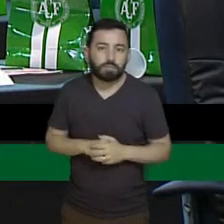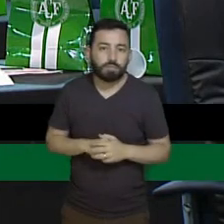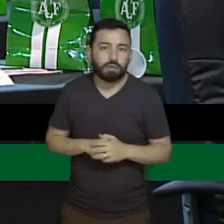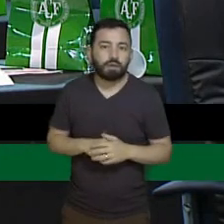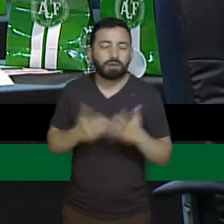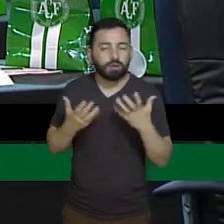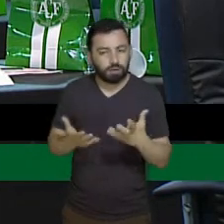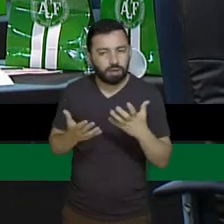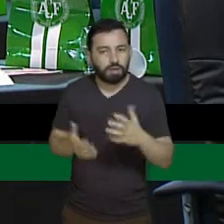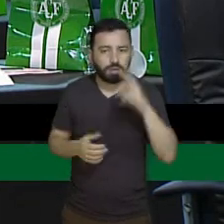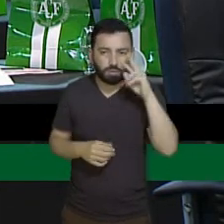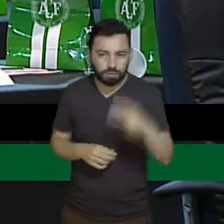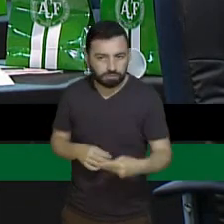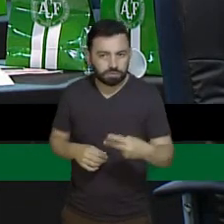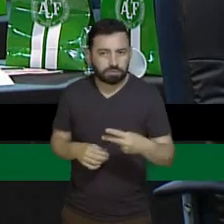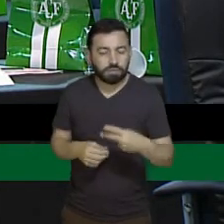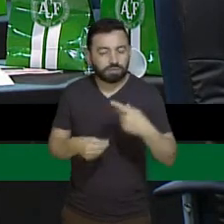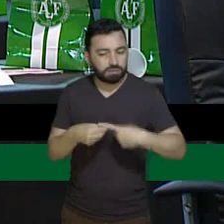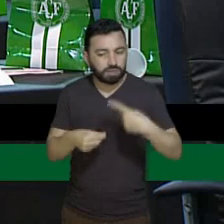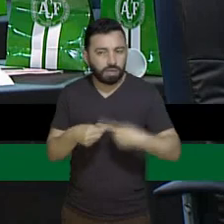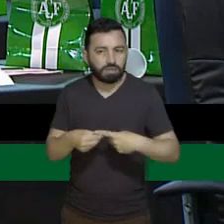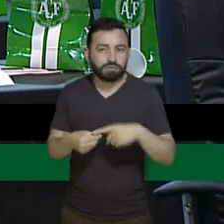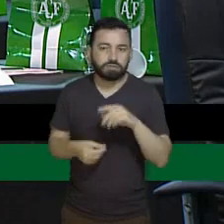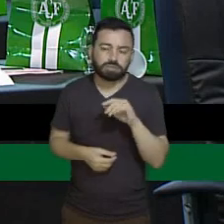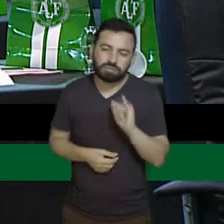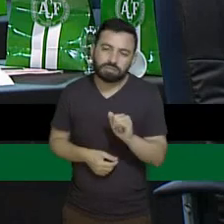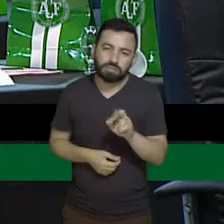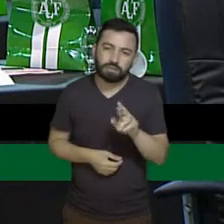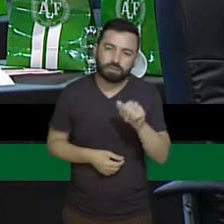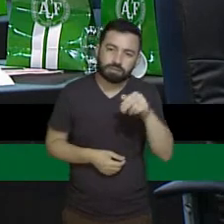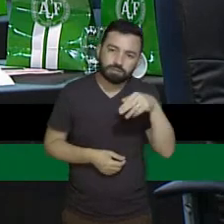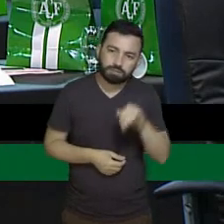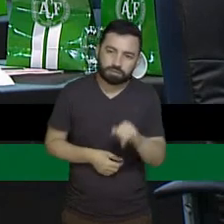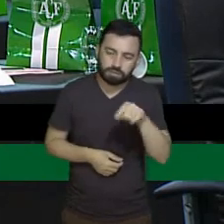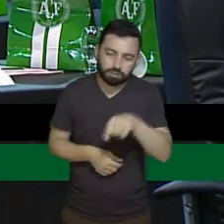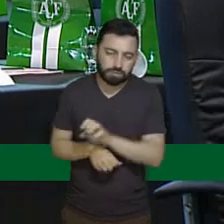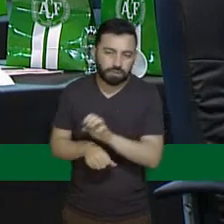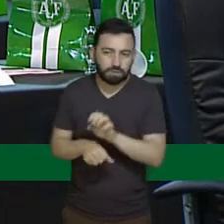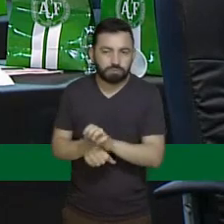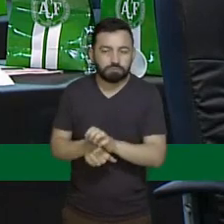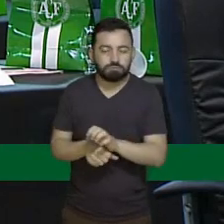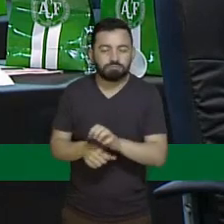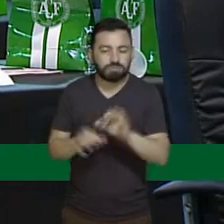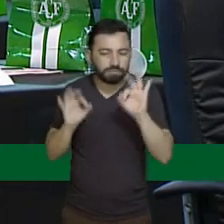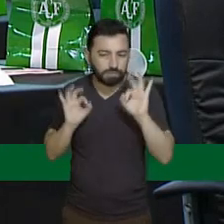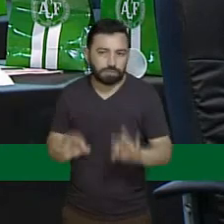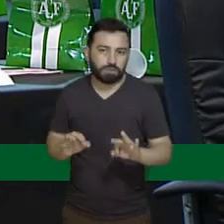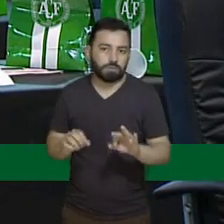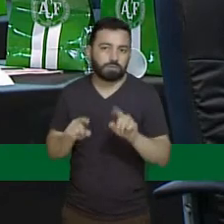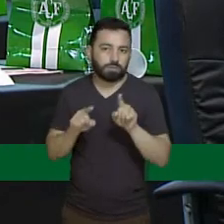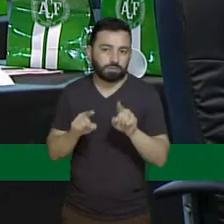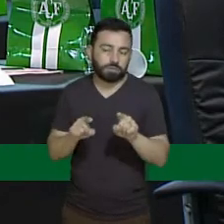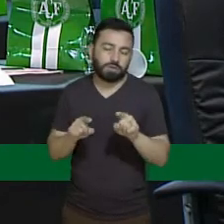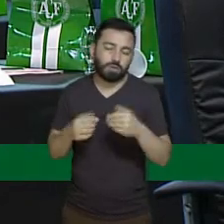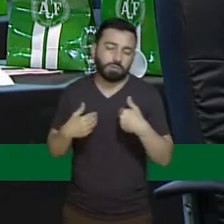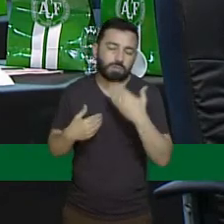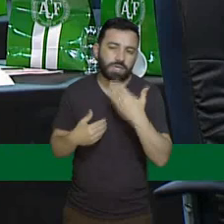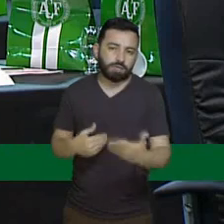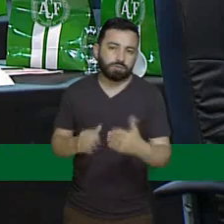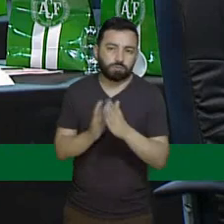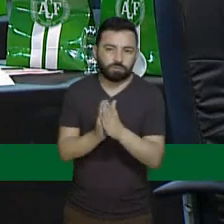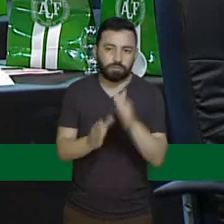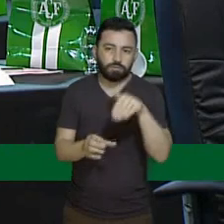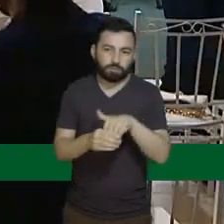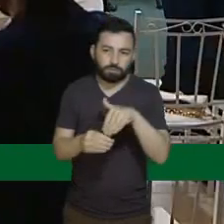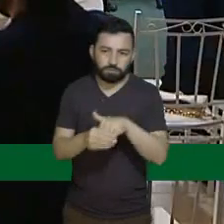seja reconhecido o município de Irani, agora sim pelo Estado, o berço contestado. Para tanto, peço o voto de todos os deputados. Muito